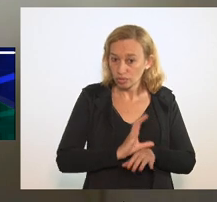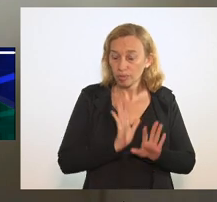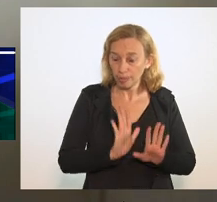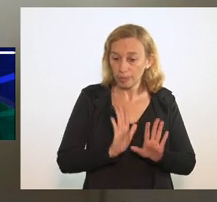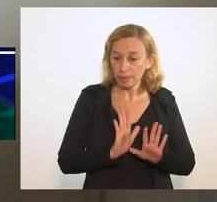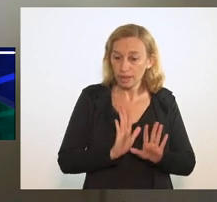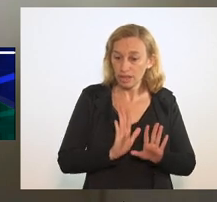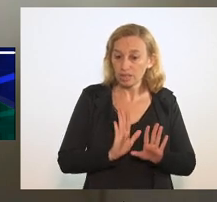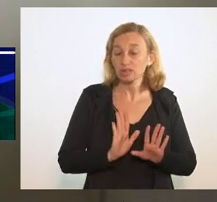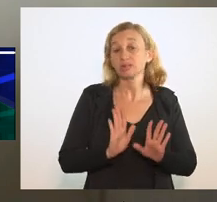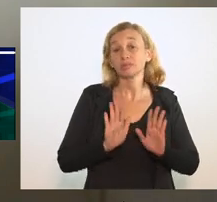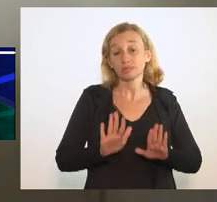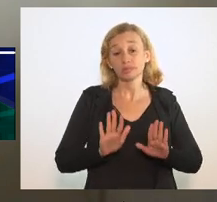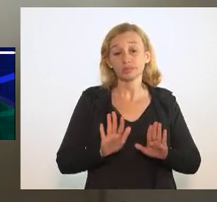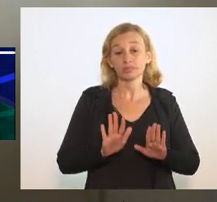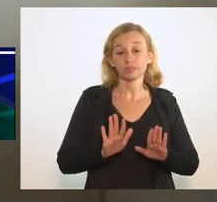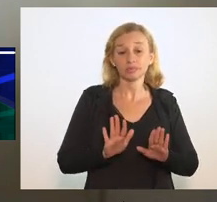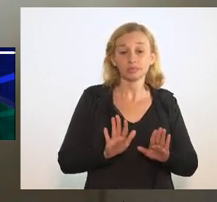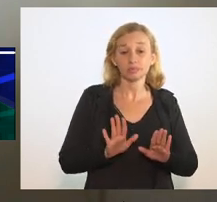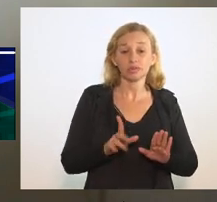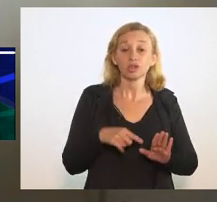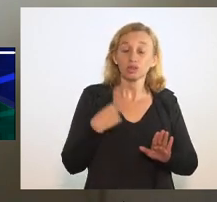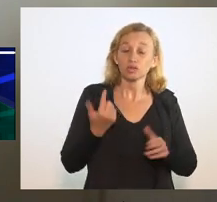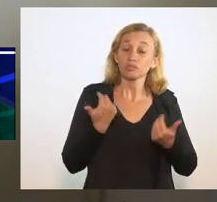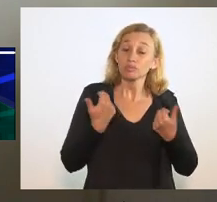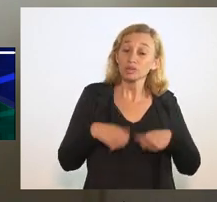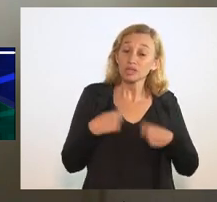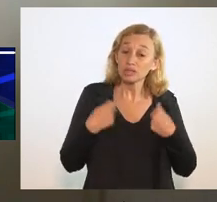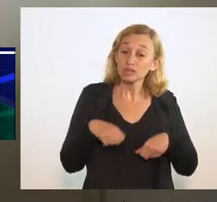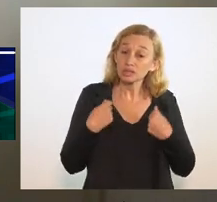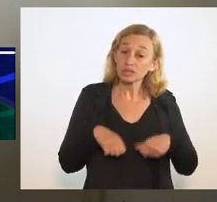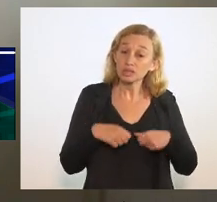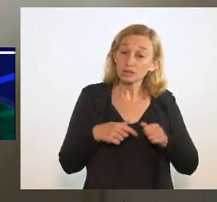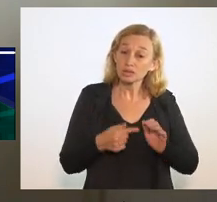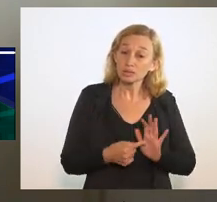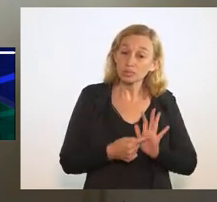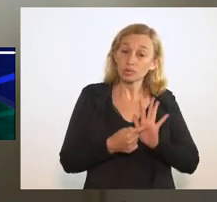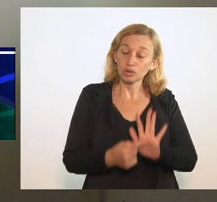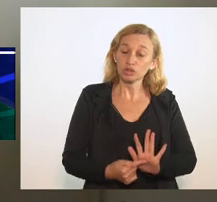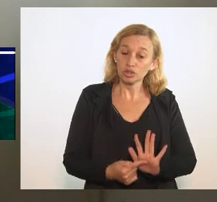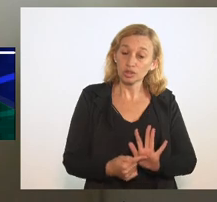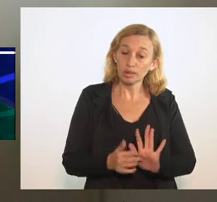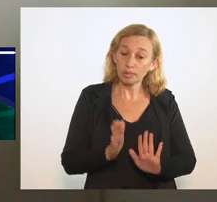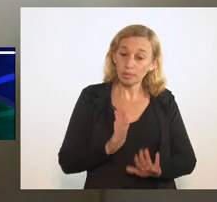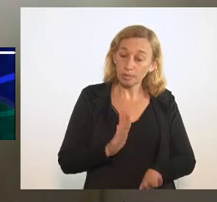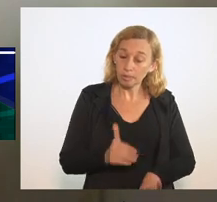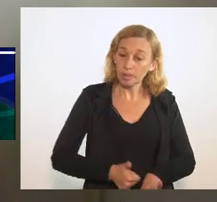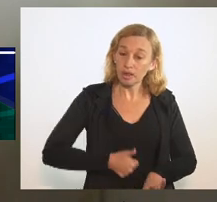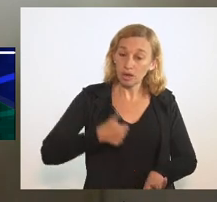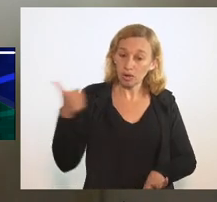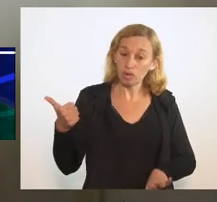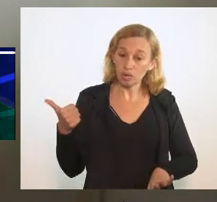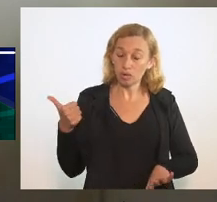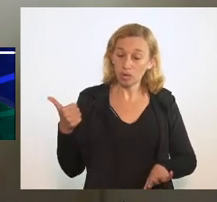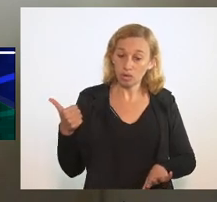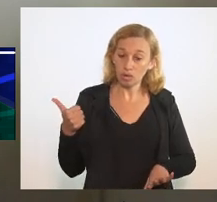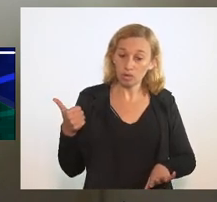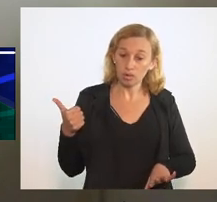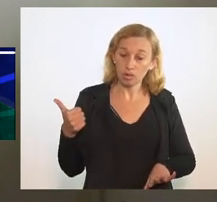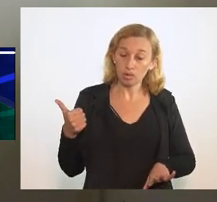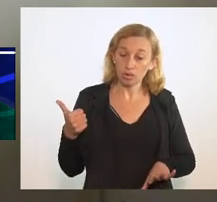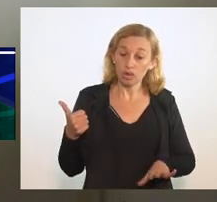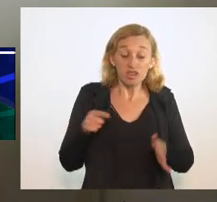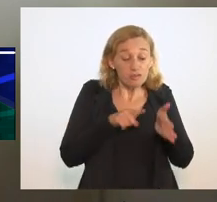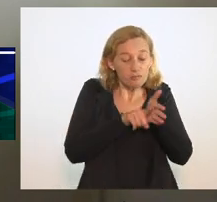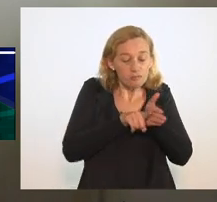via de consequência, nós precisamos destampar essa caixa preta e fazer a